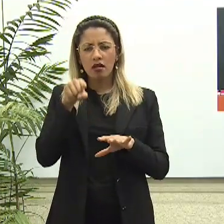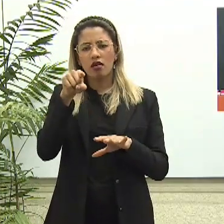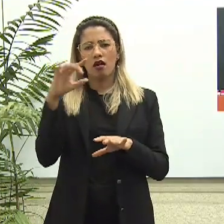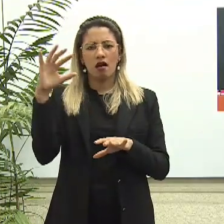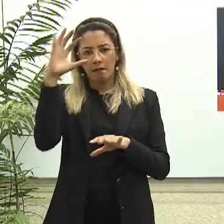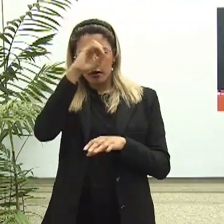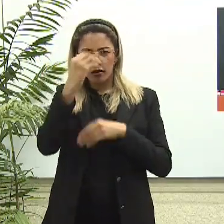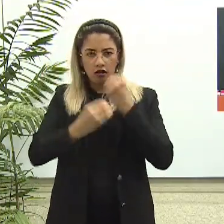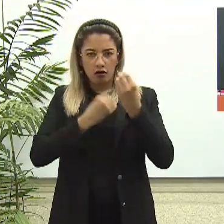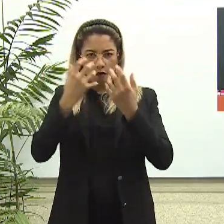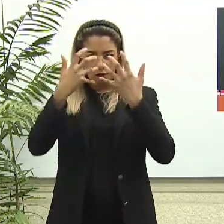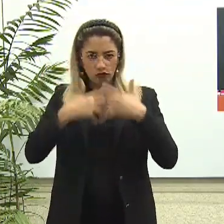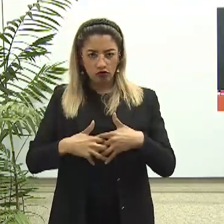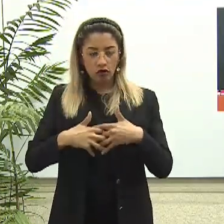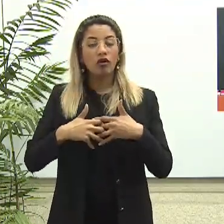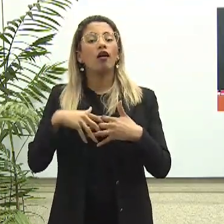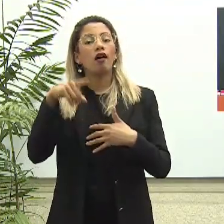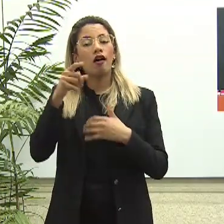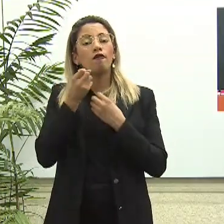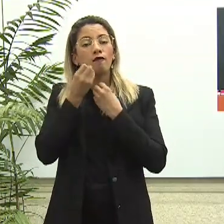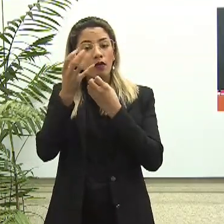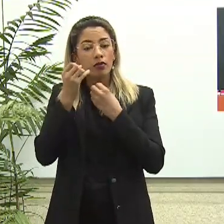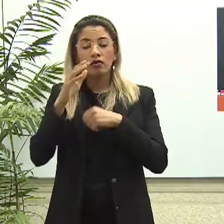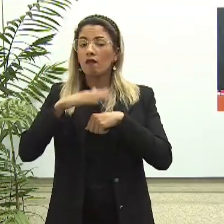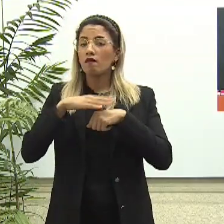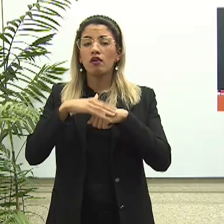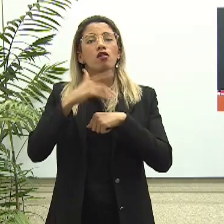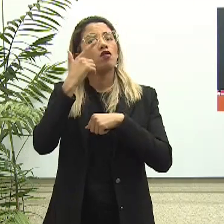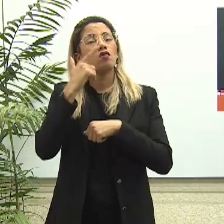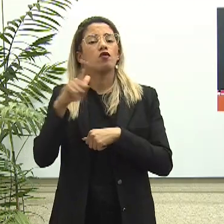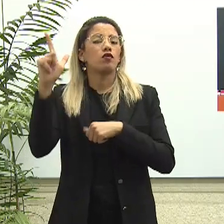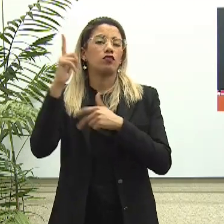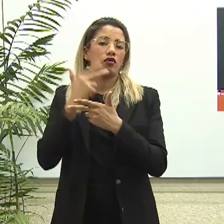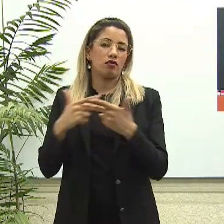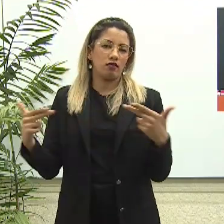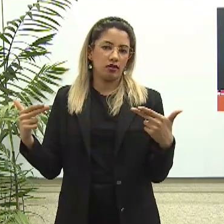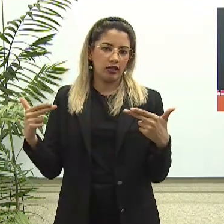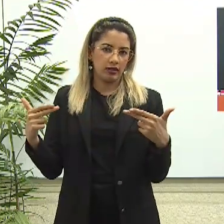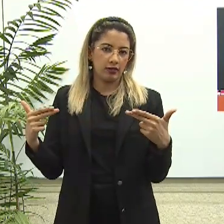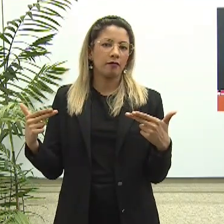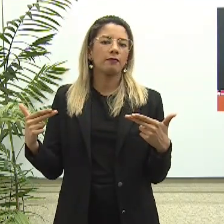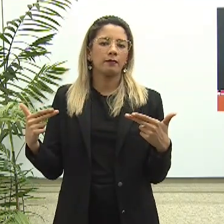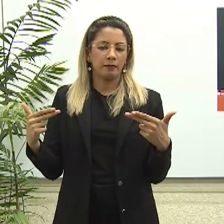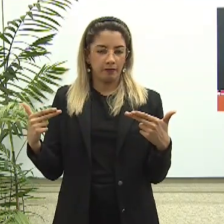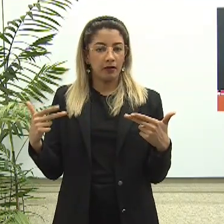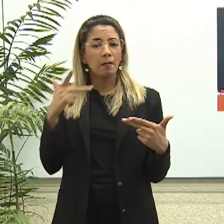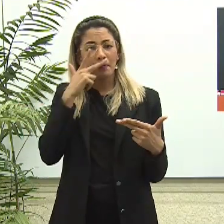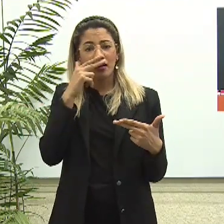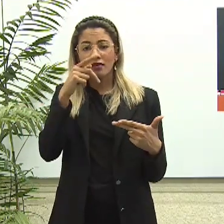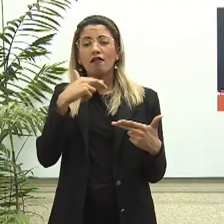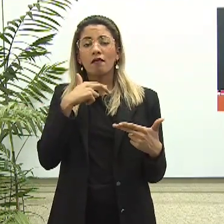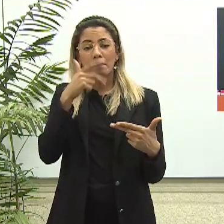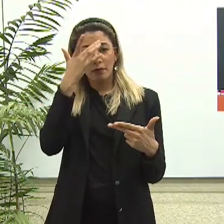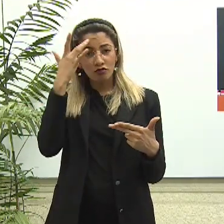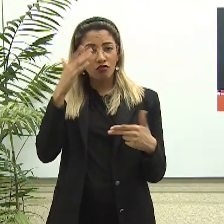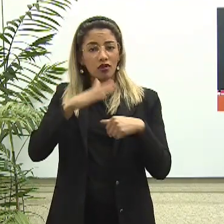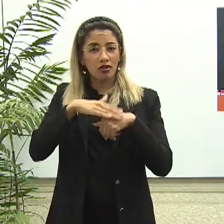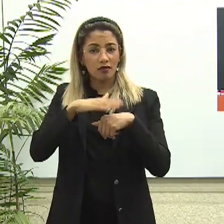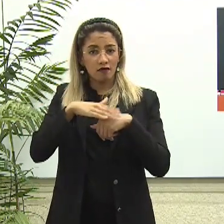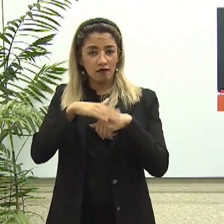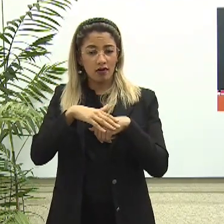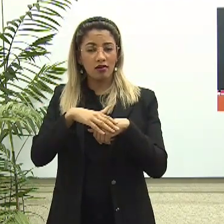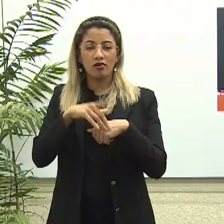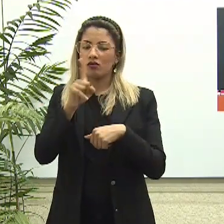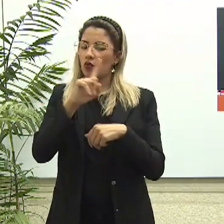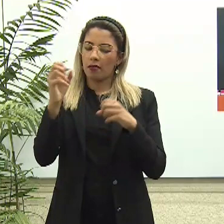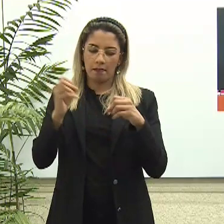dígitos e fazer outra coisa como eles já disseram aí você fala como se fosse aquela voz isso não é mágica isso